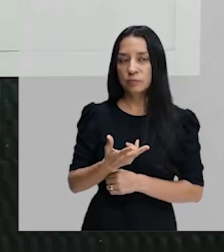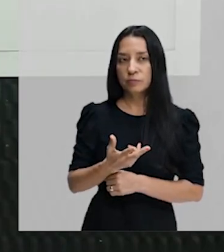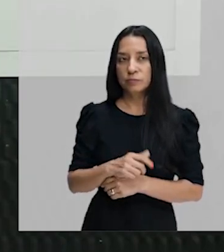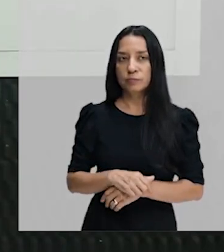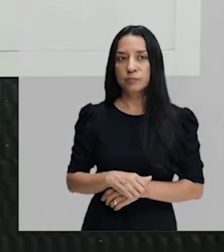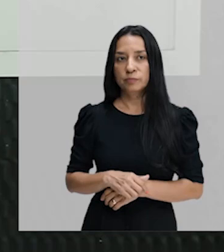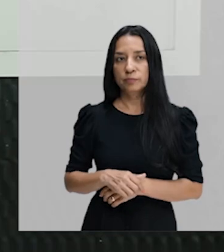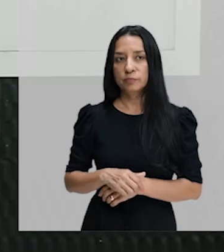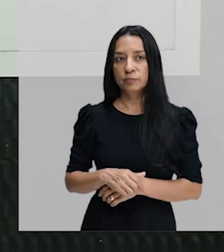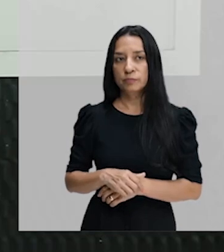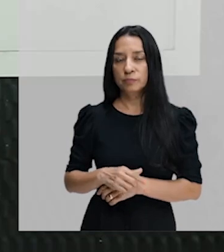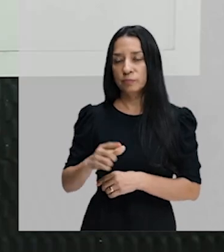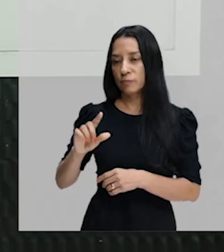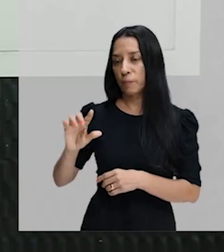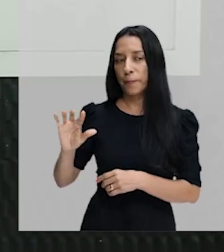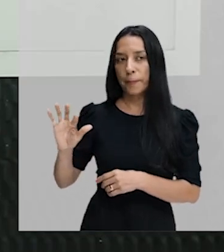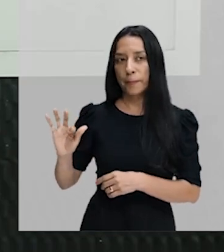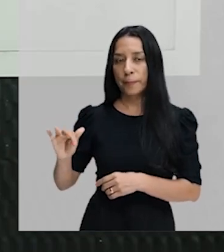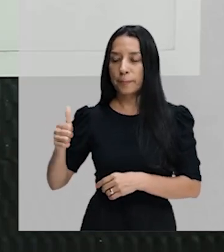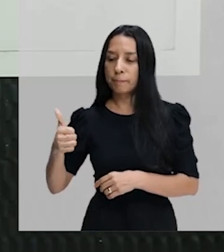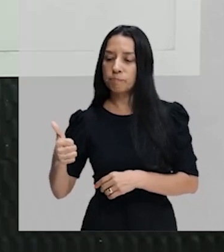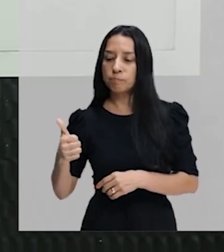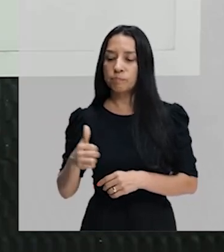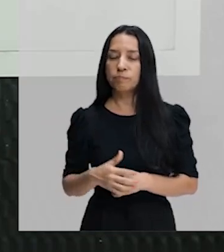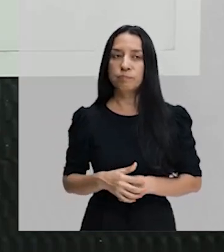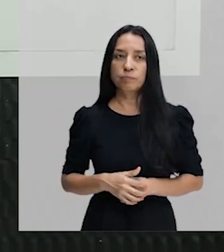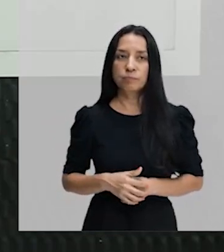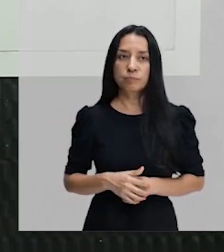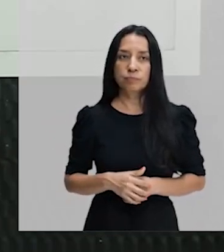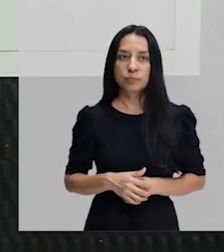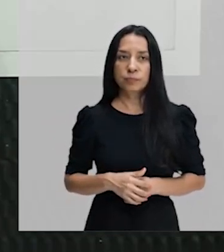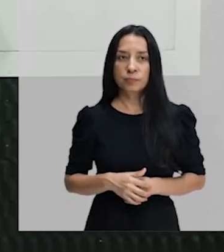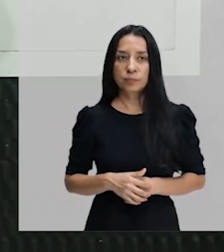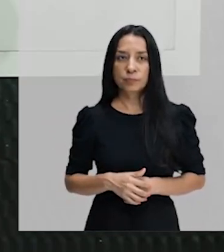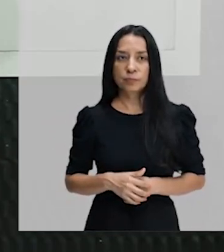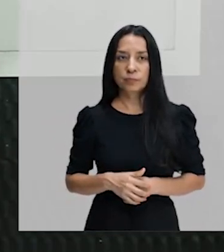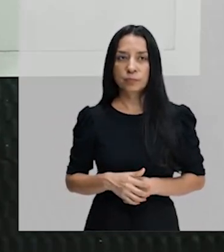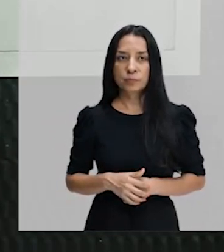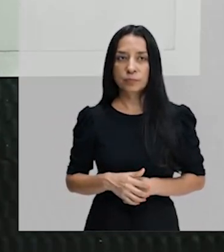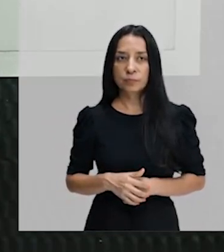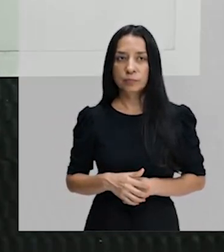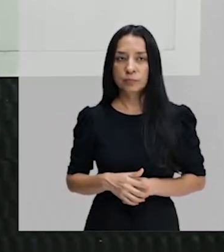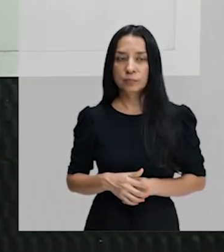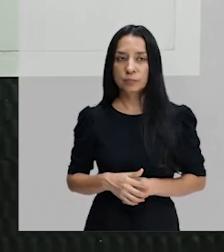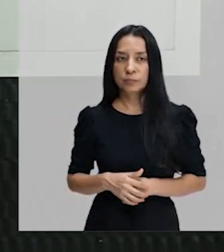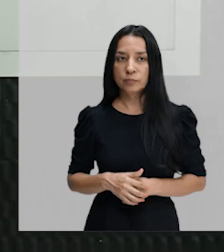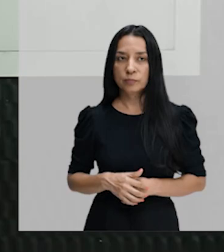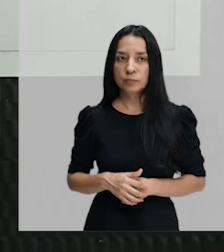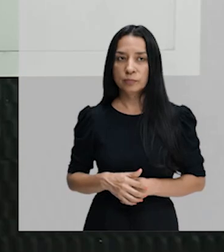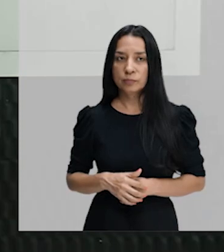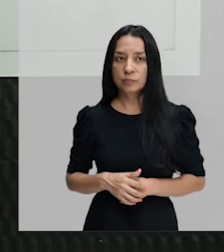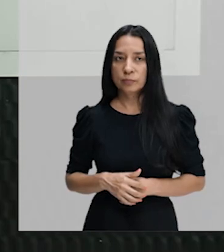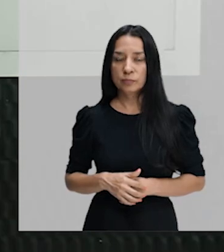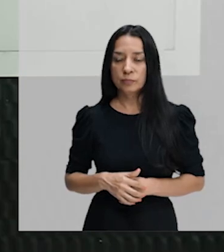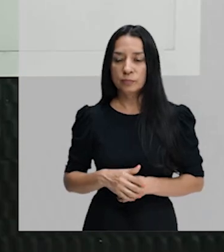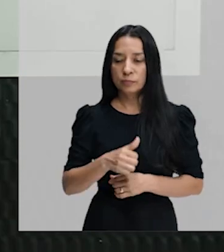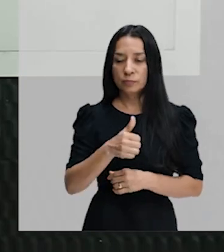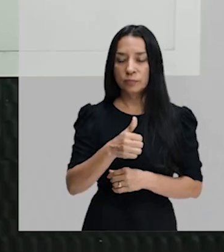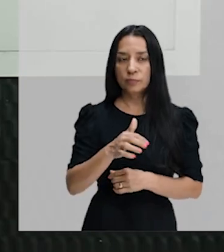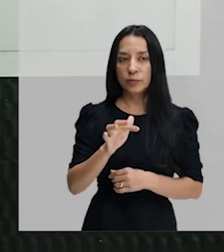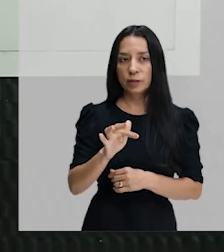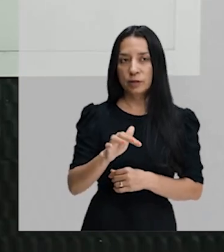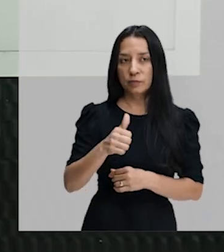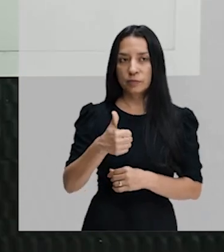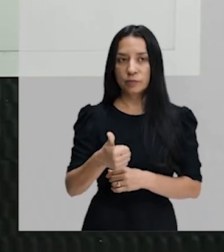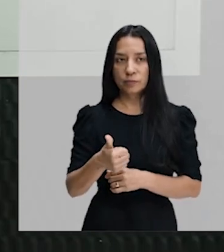F1 é isso então F1 vai ser o quê vamos lá então a frequência 1 vai ser